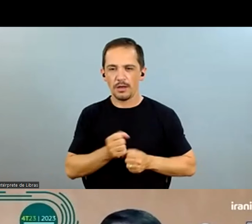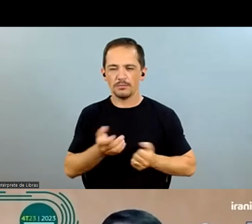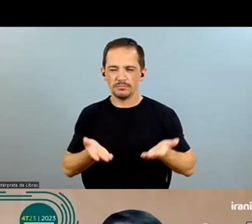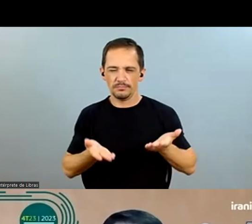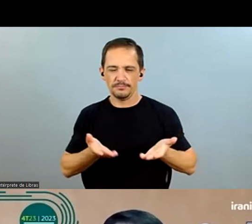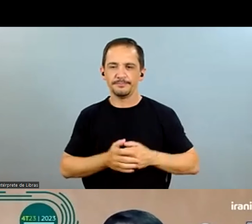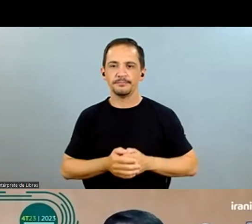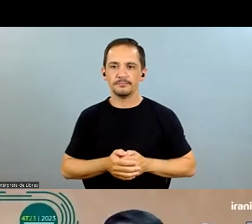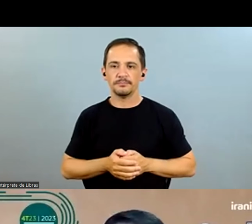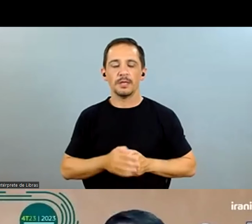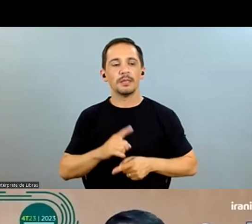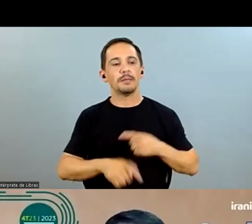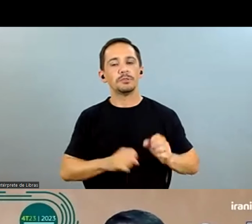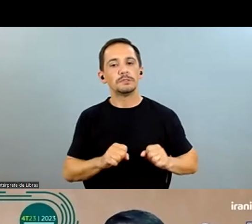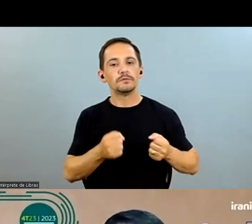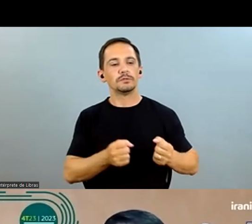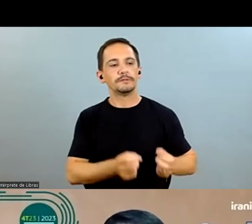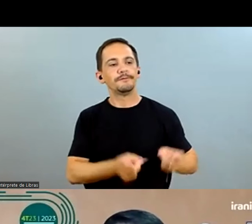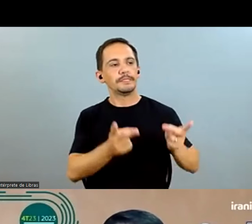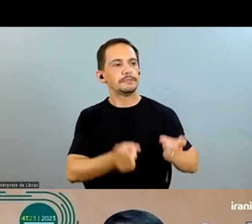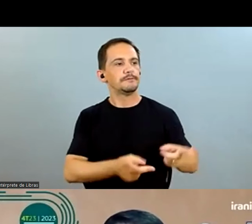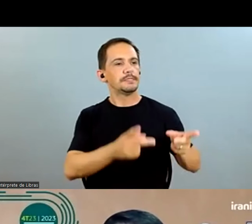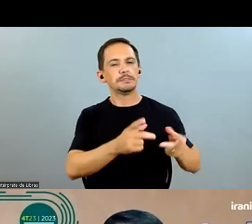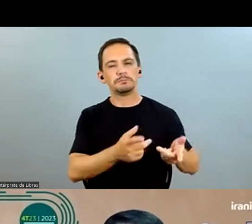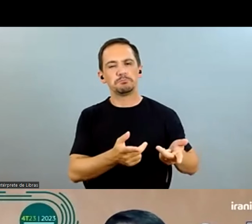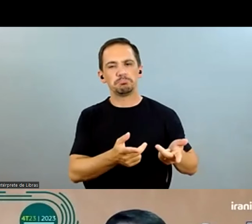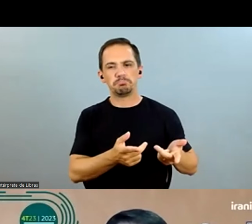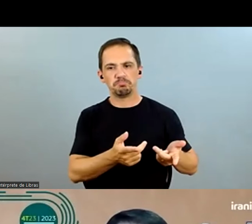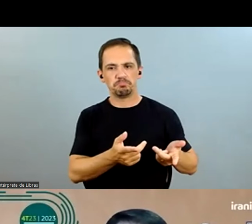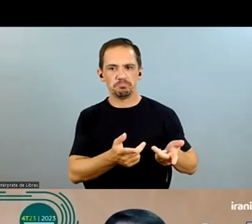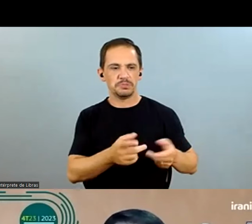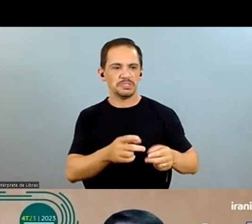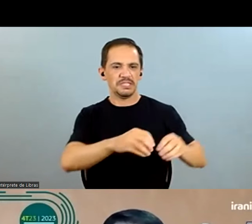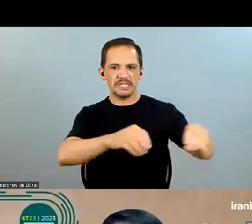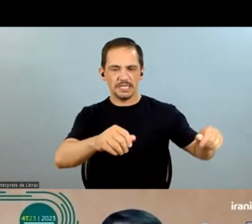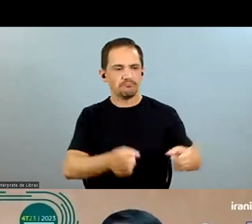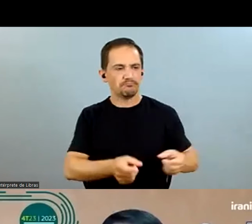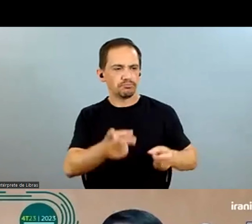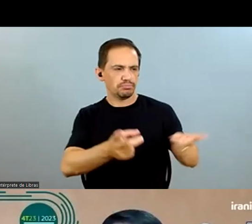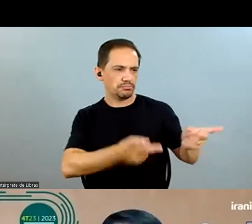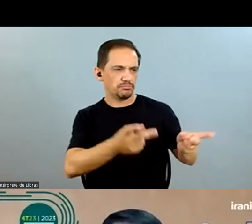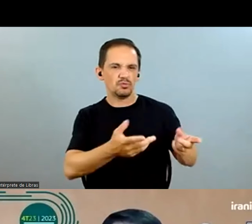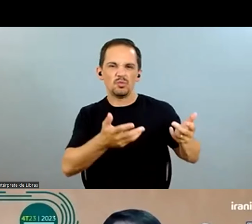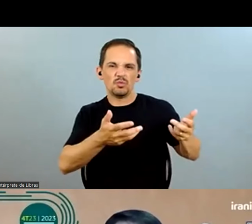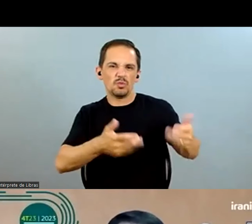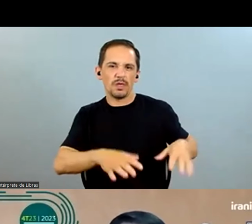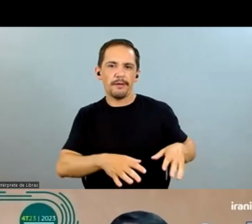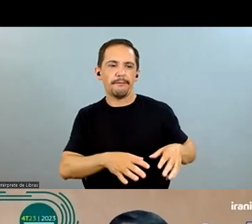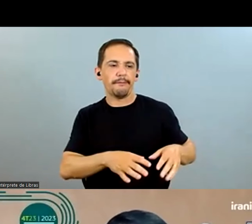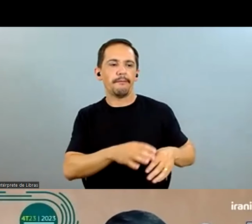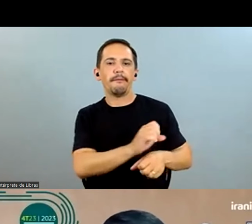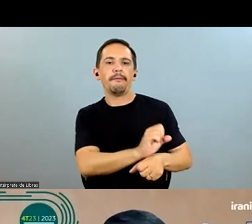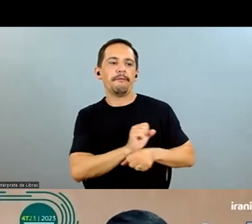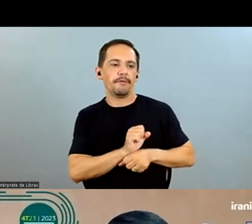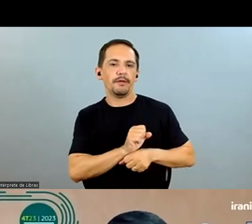terrenos vendendo eles no mercado fazer algum tipo de realização porque nó não é o nosso atividade Core esses terrenos não tão nonon